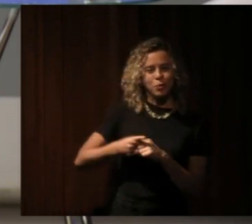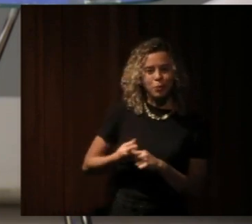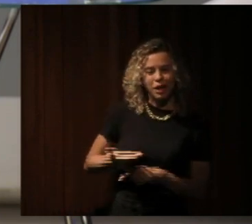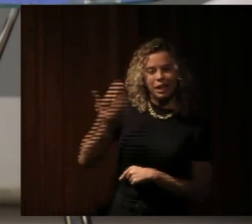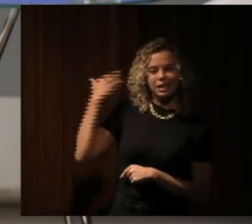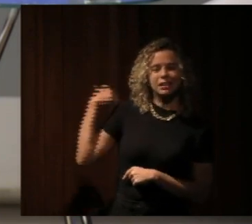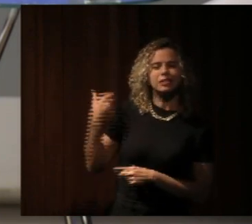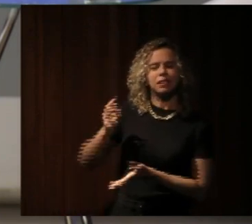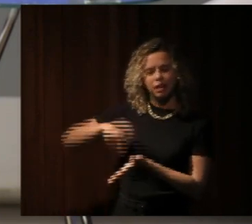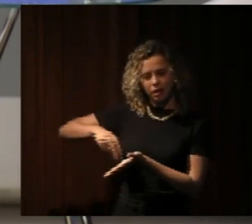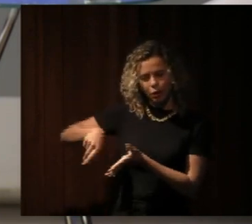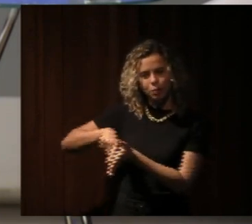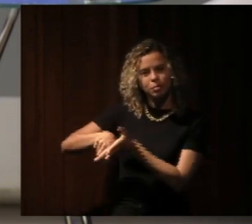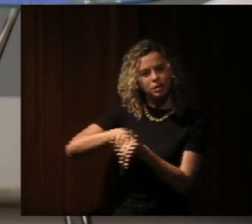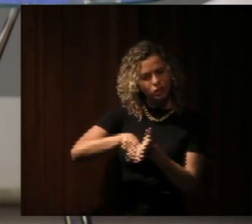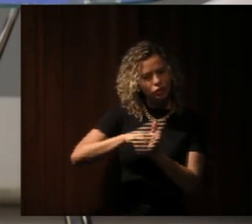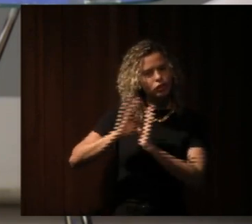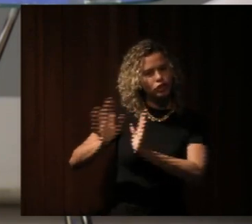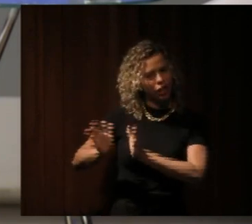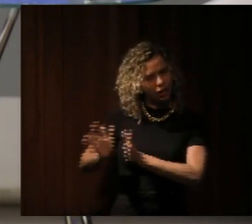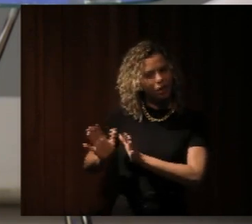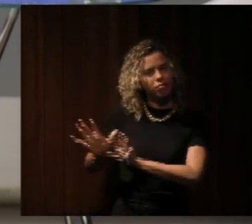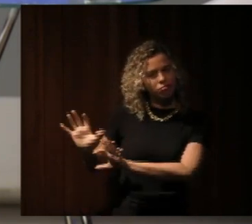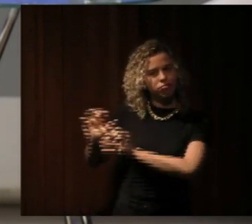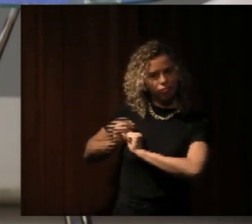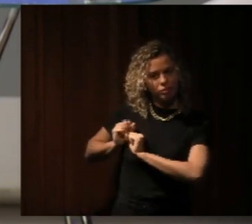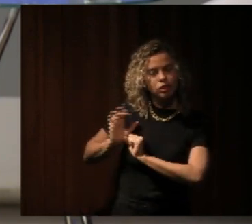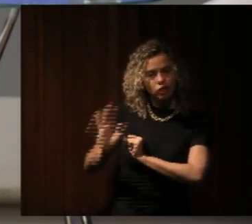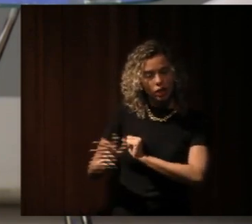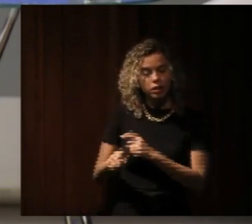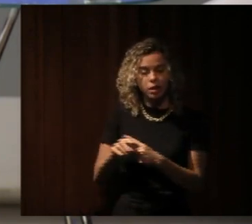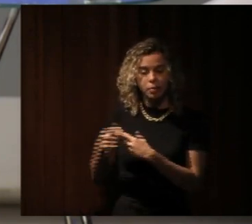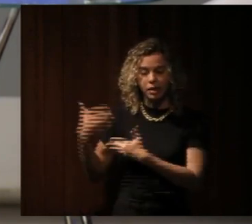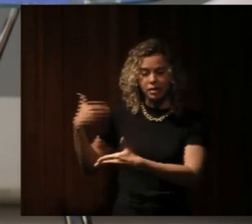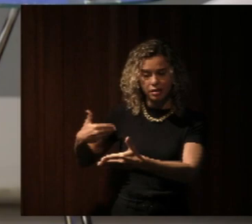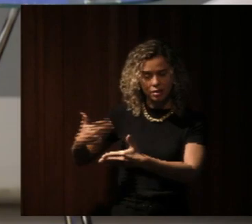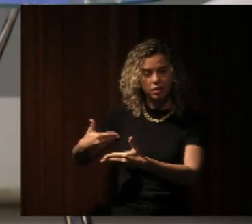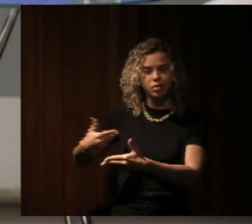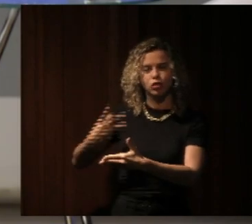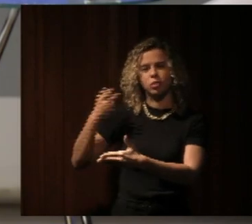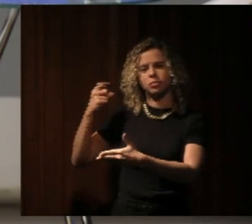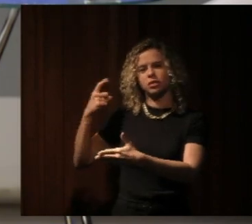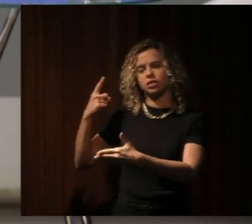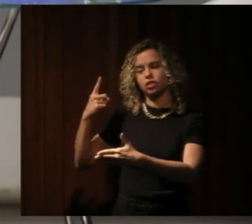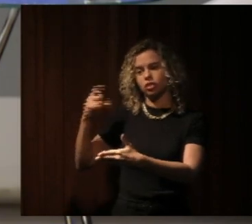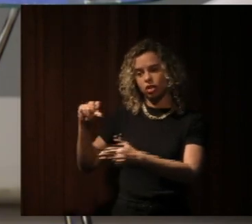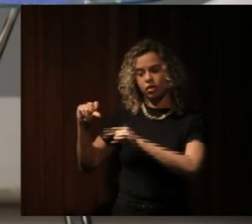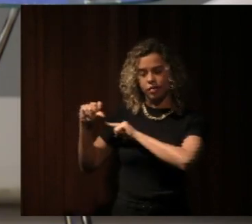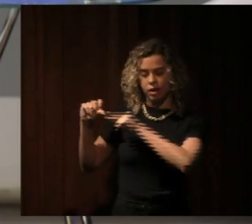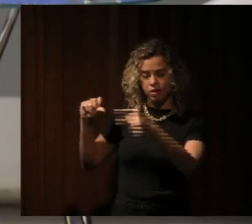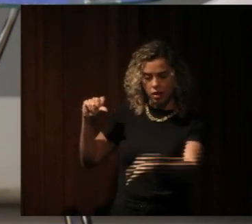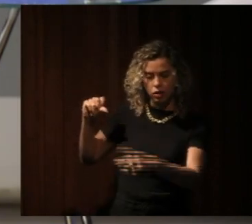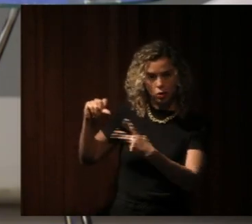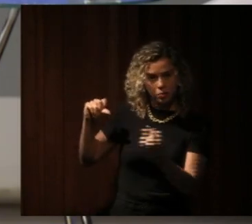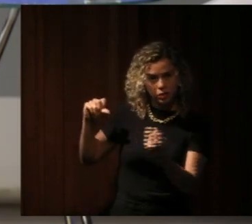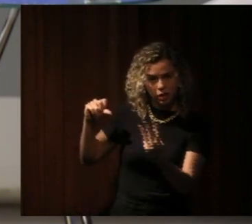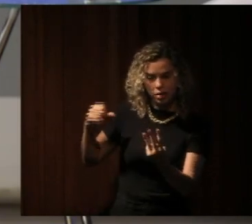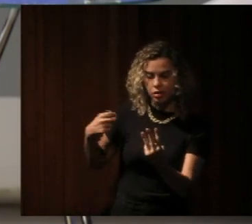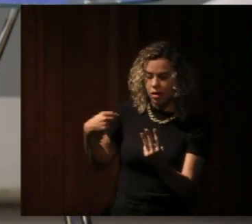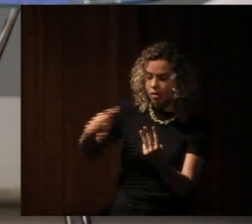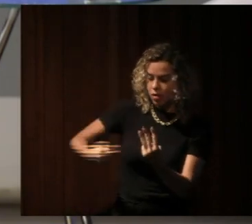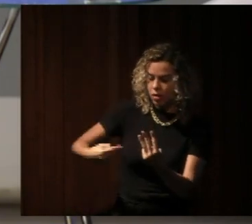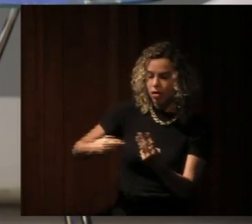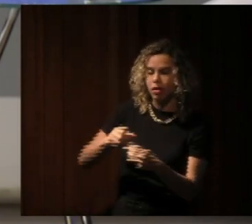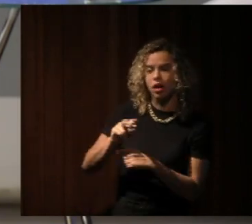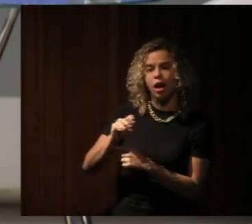lido mais pesquisado mais visto mais nesse meio tempo houve outros ataques o de Aracruz tinha sido mais recente Antes desse da